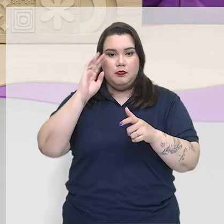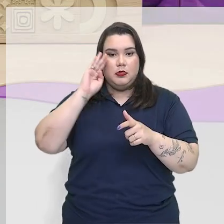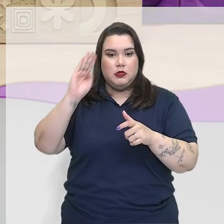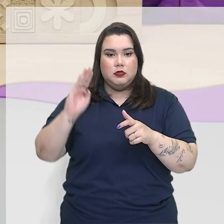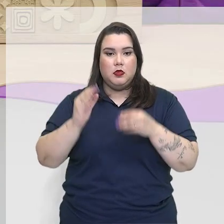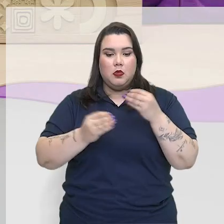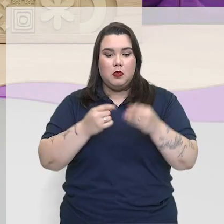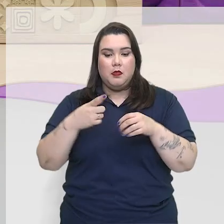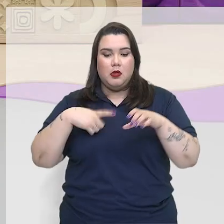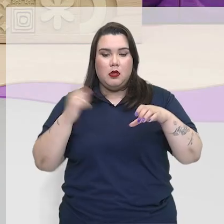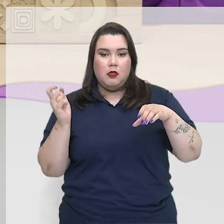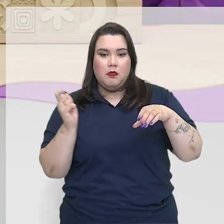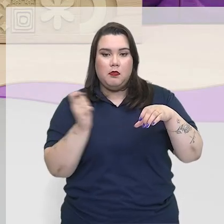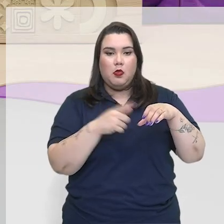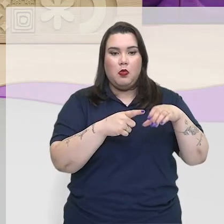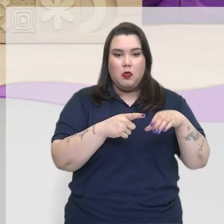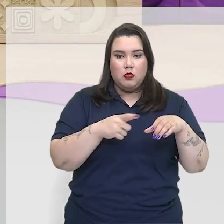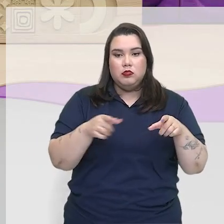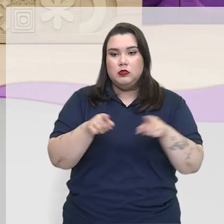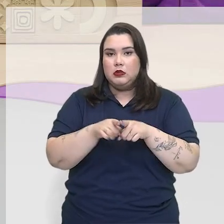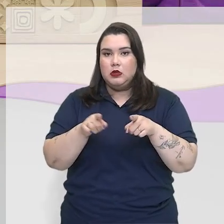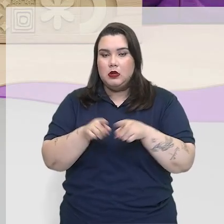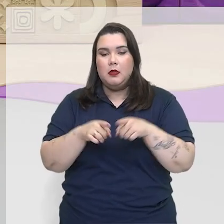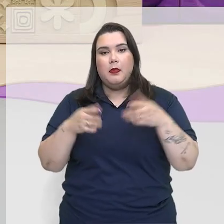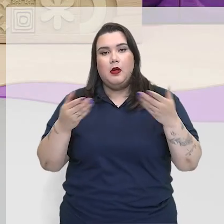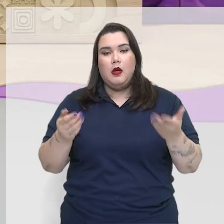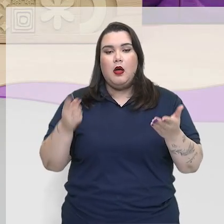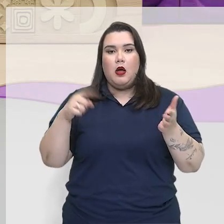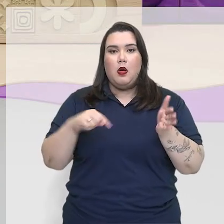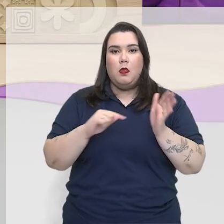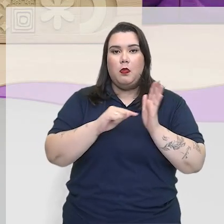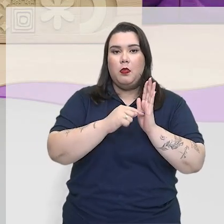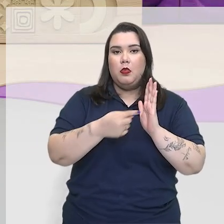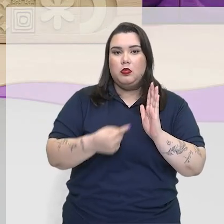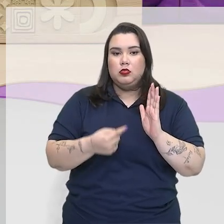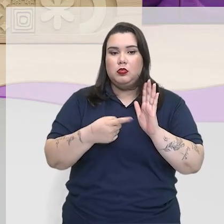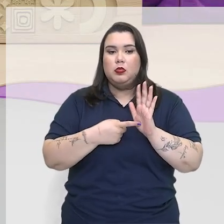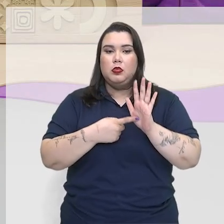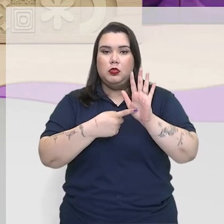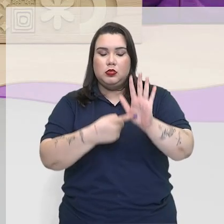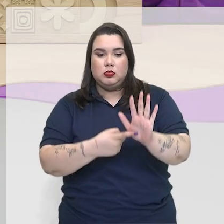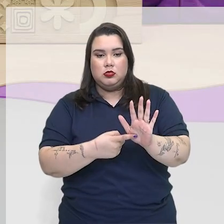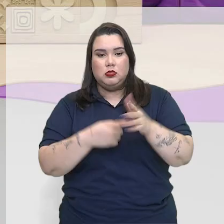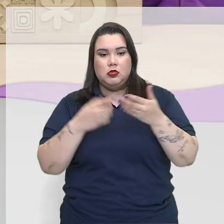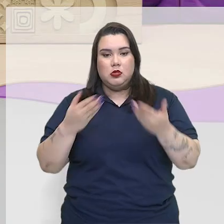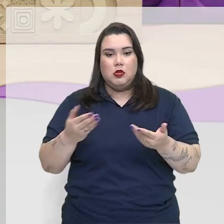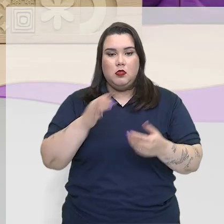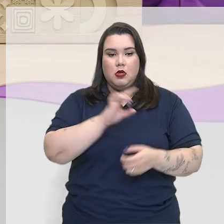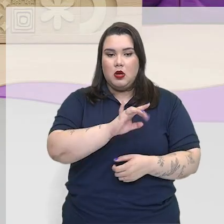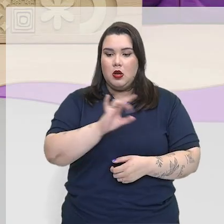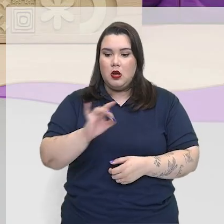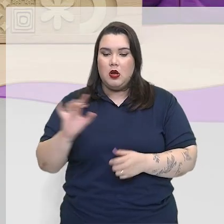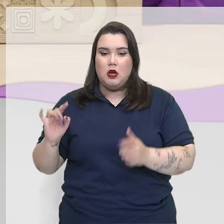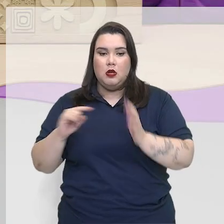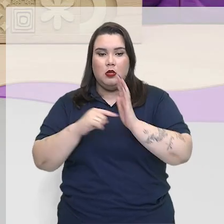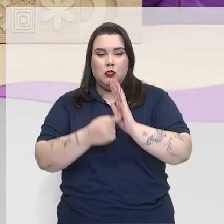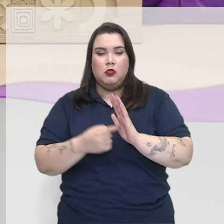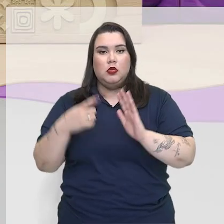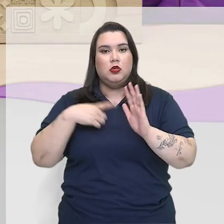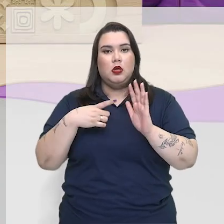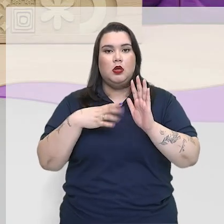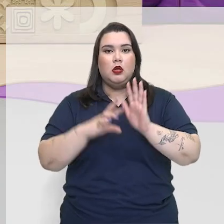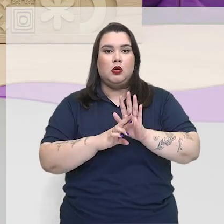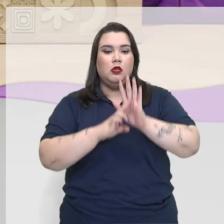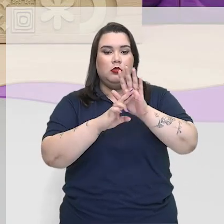as marcações de bater os pênaltis, por exemplo, nos dá a ideia de ponto. Então, cada ponto é indicado por uma